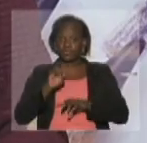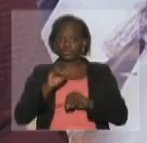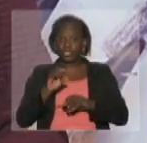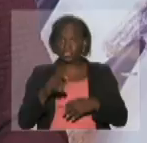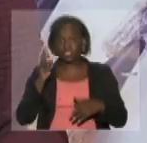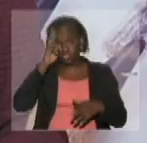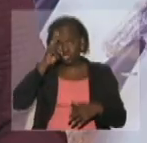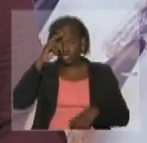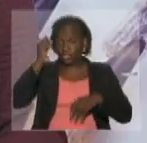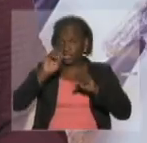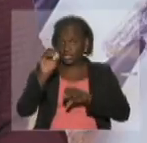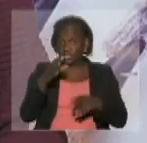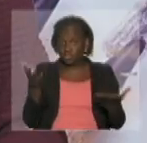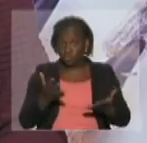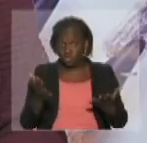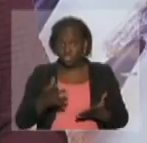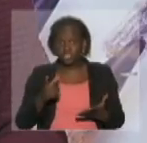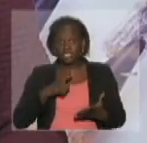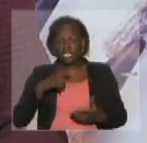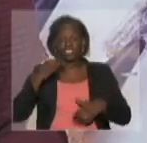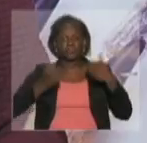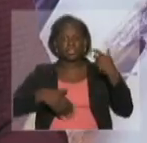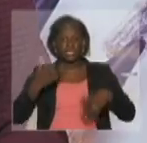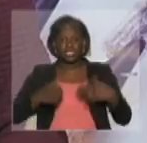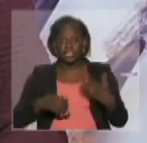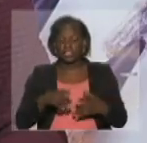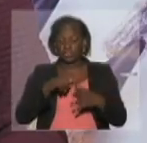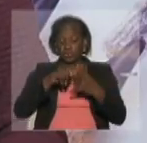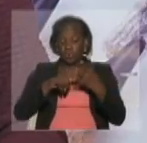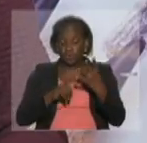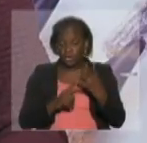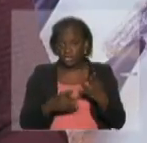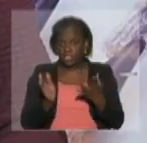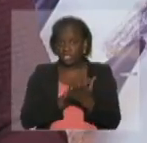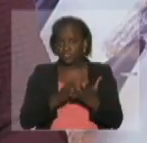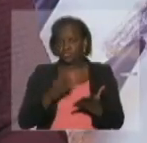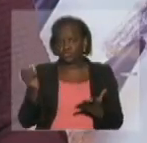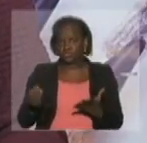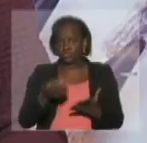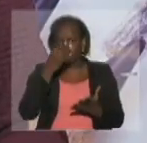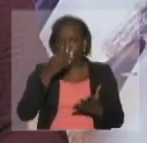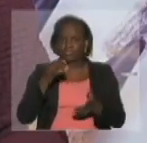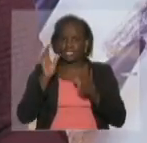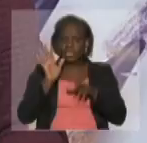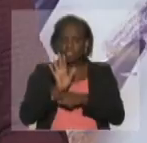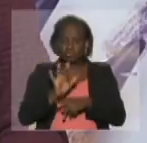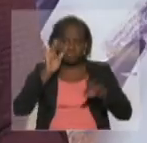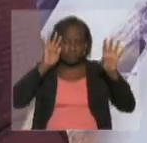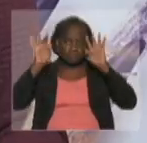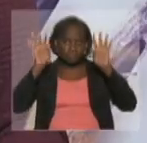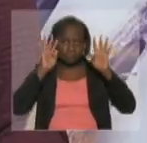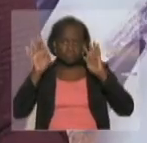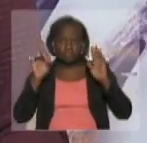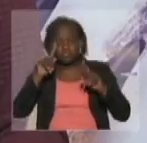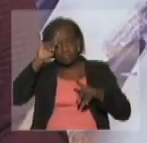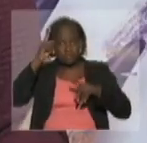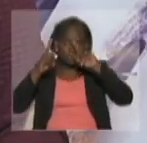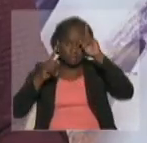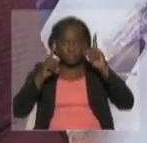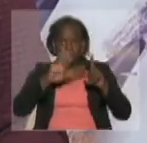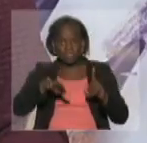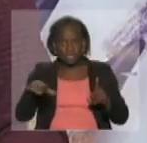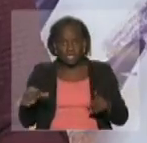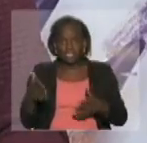Educação Histórias que Ensinam de hoje, nós estamos discutindo 4 obras inovadoras que despertam a imaginação e a criatividade